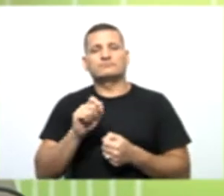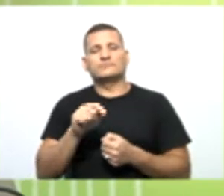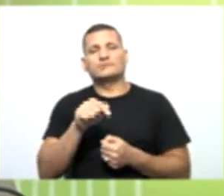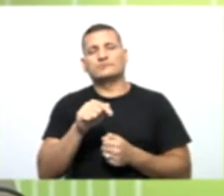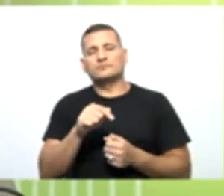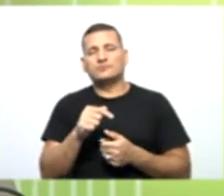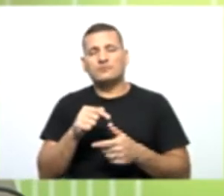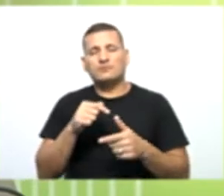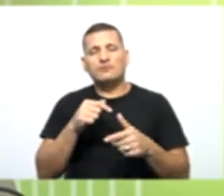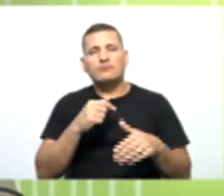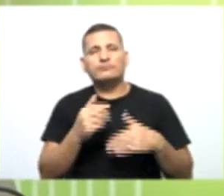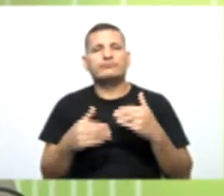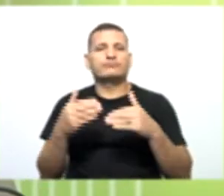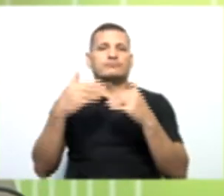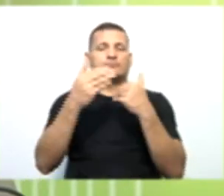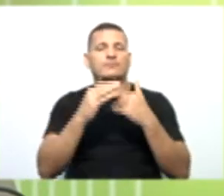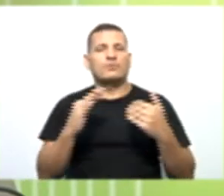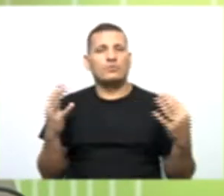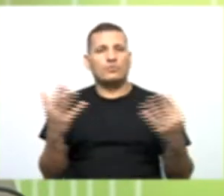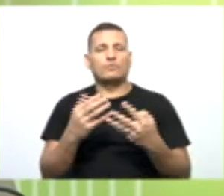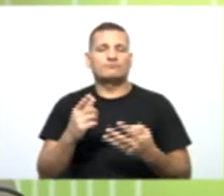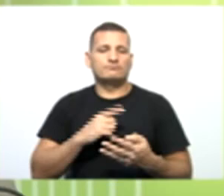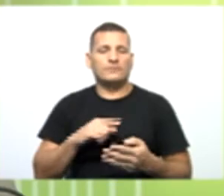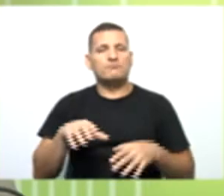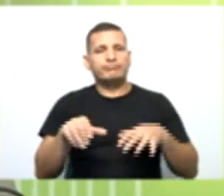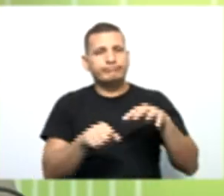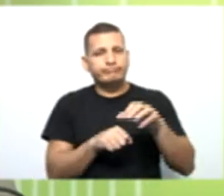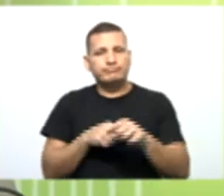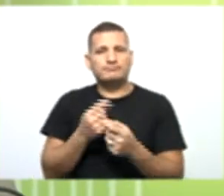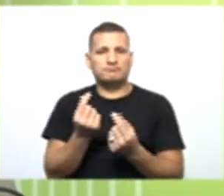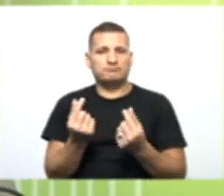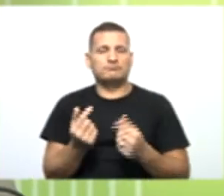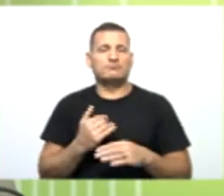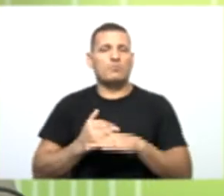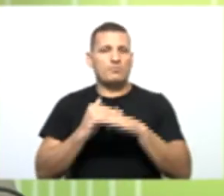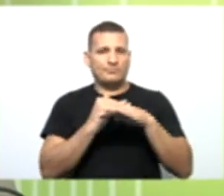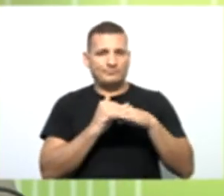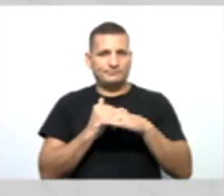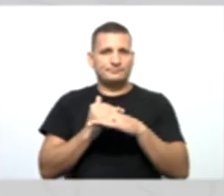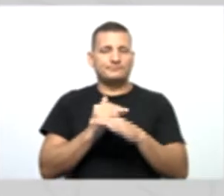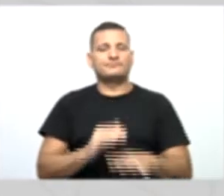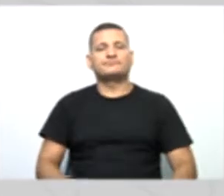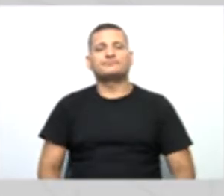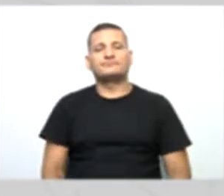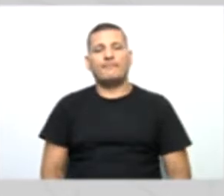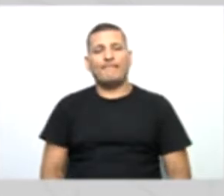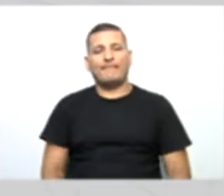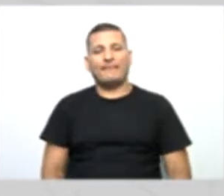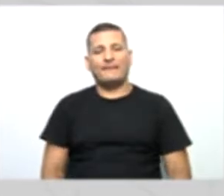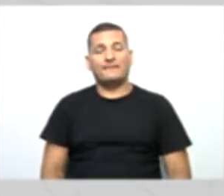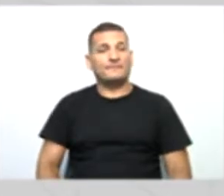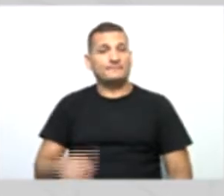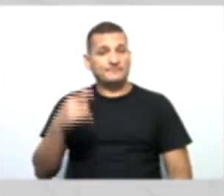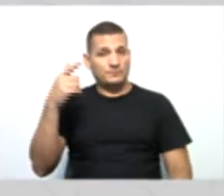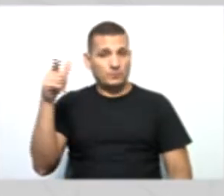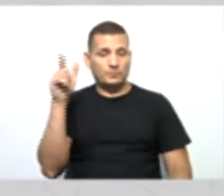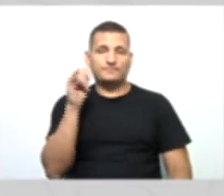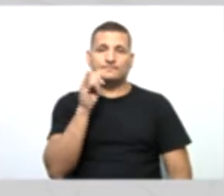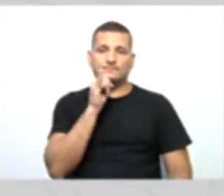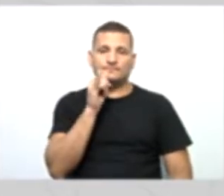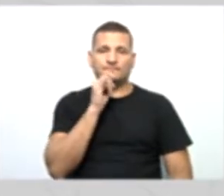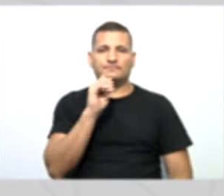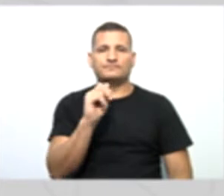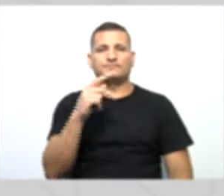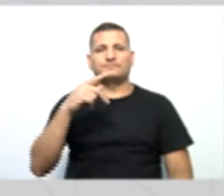funcionar, beleza? E todos saem ganhando com isso. Um outro exemplo